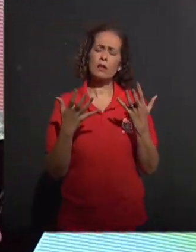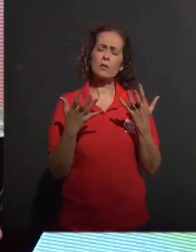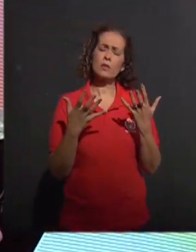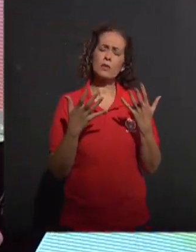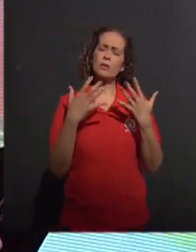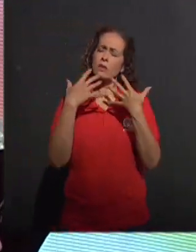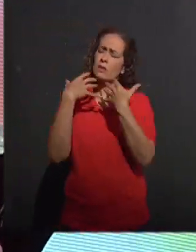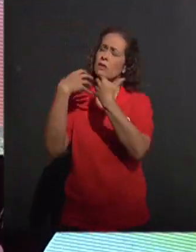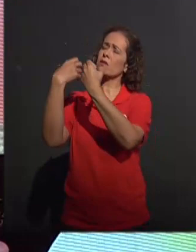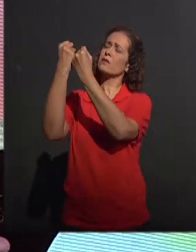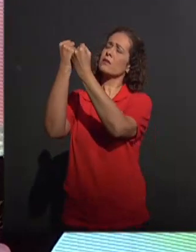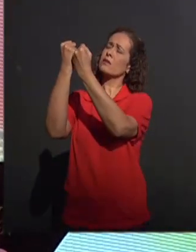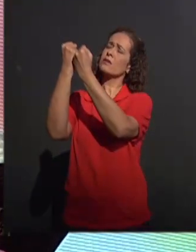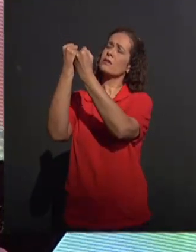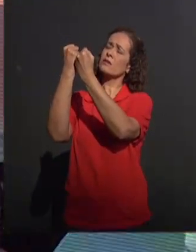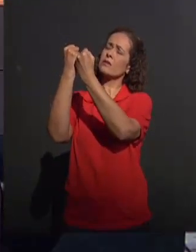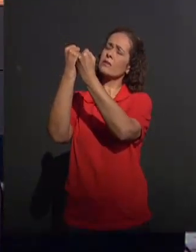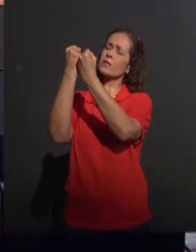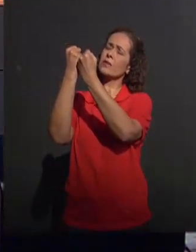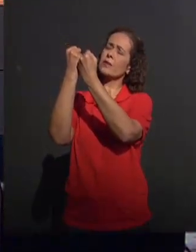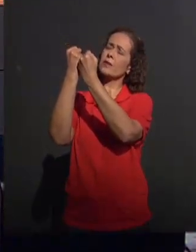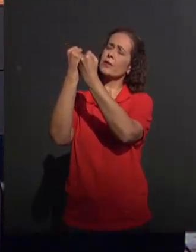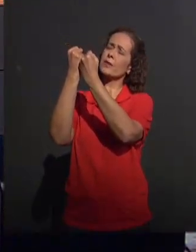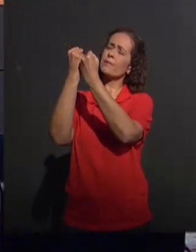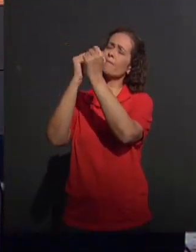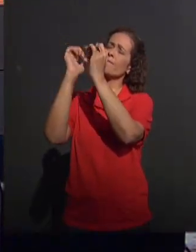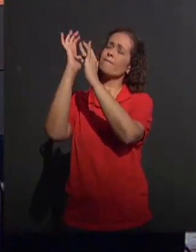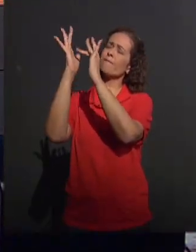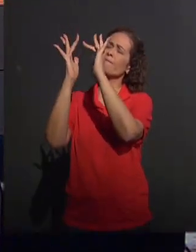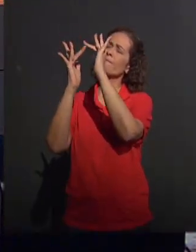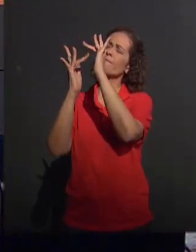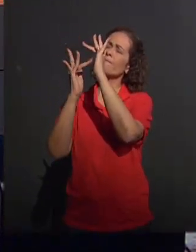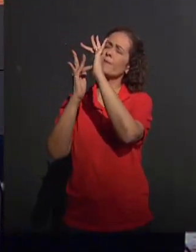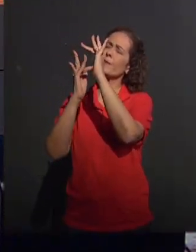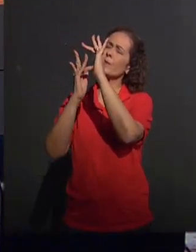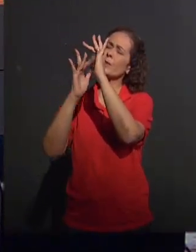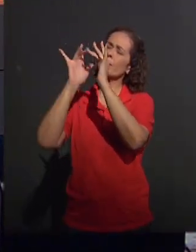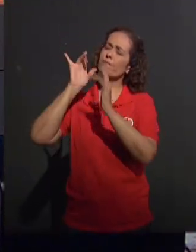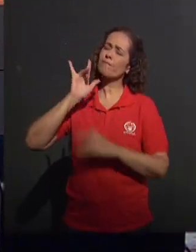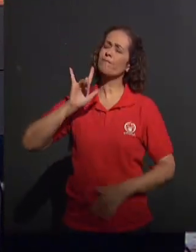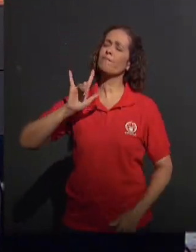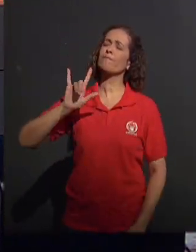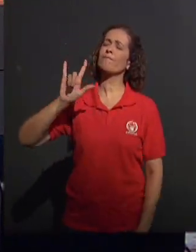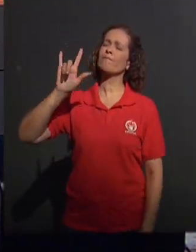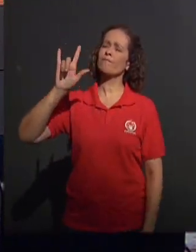Receba, Senhor. Te amamos. Te amamos.